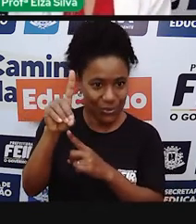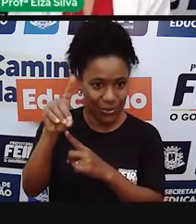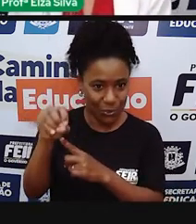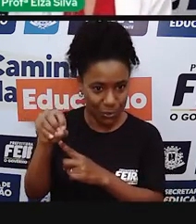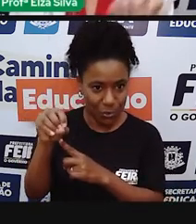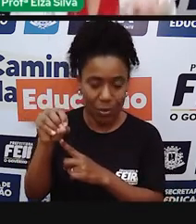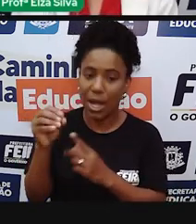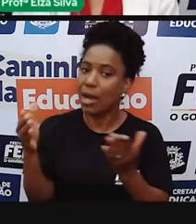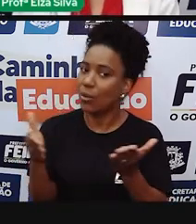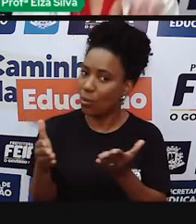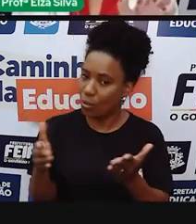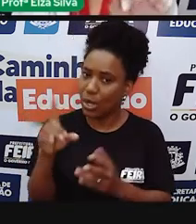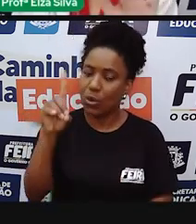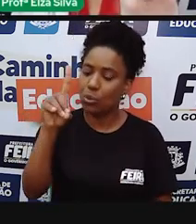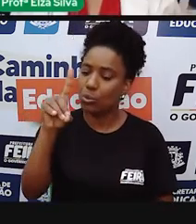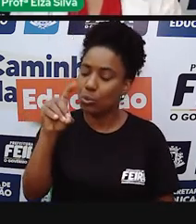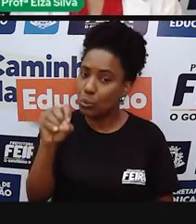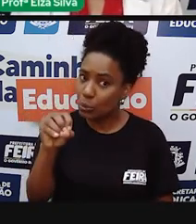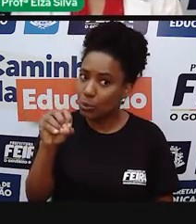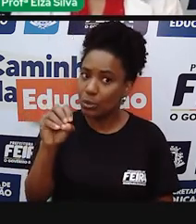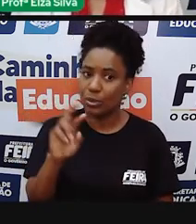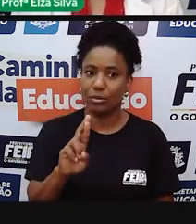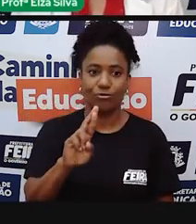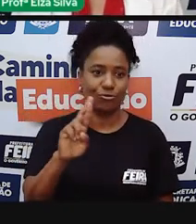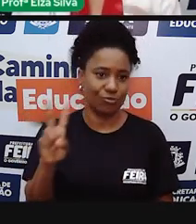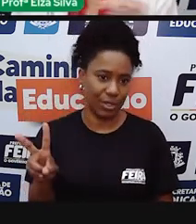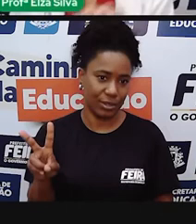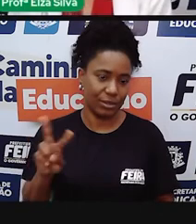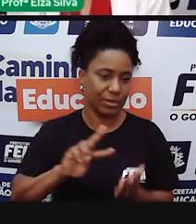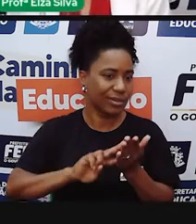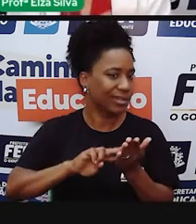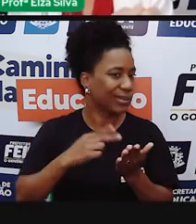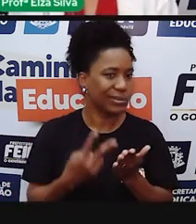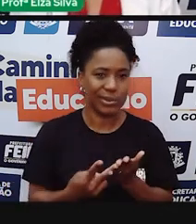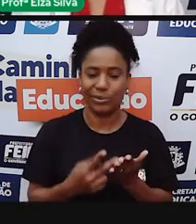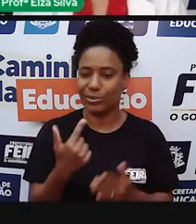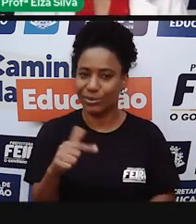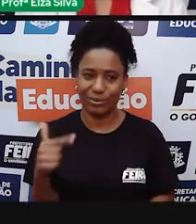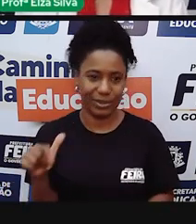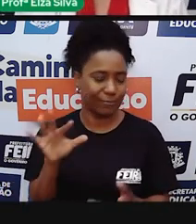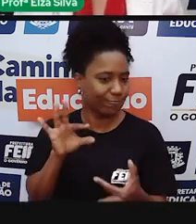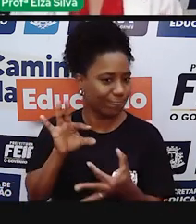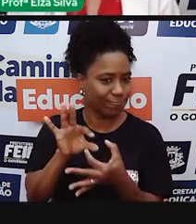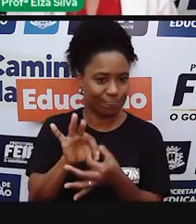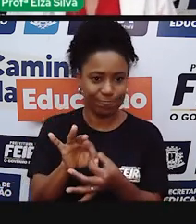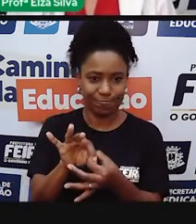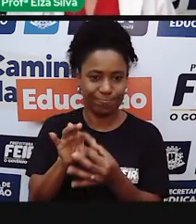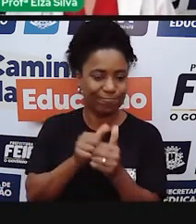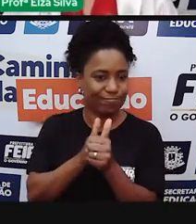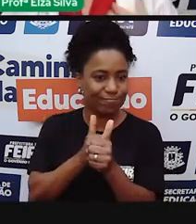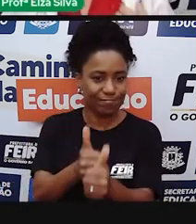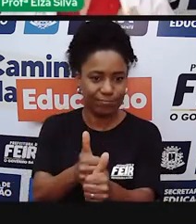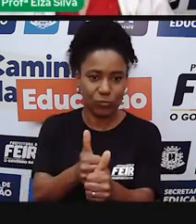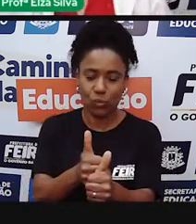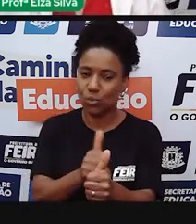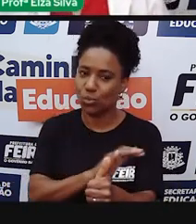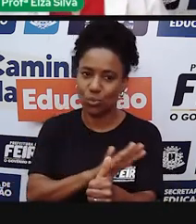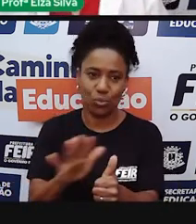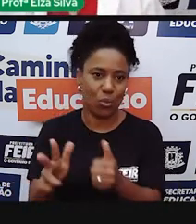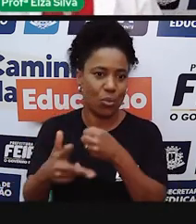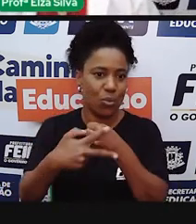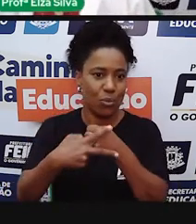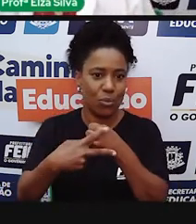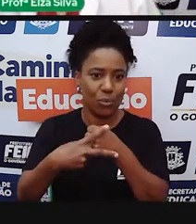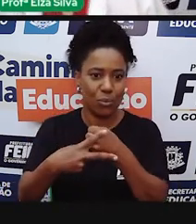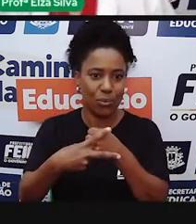nessa situação, o do, ele não tem tradução. Ele é apenas, como o próprio nome diz, um verbo auxiliar. E para